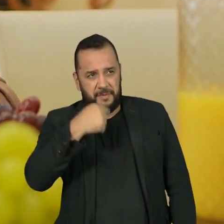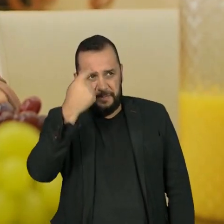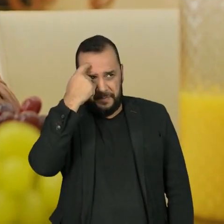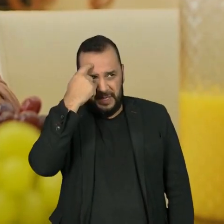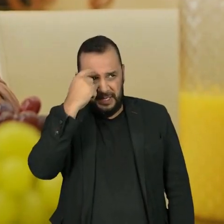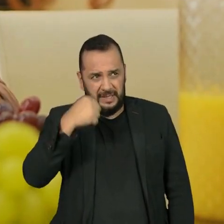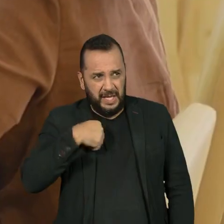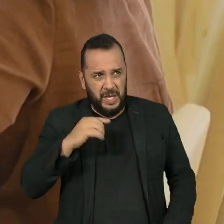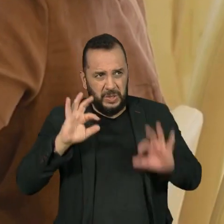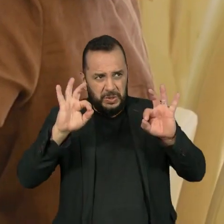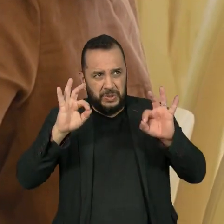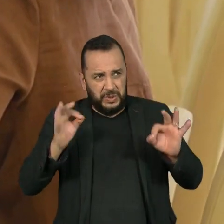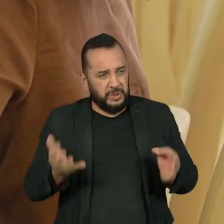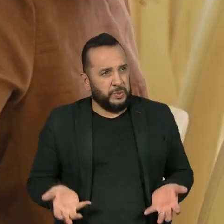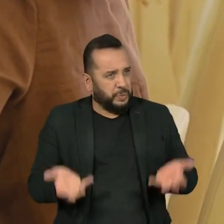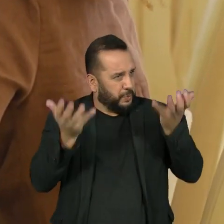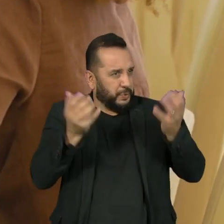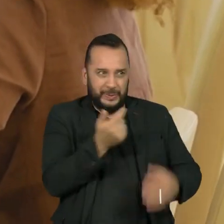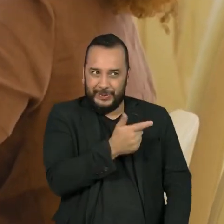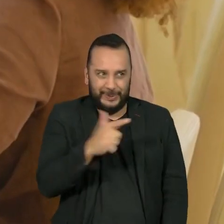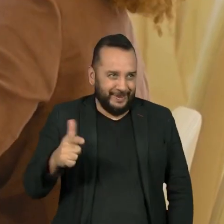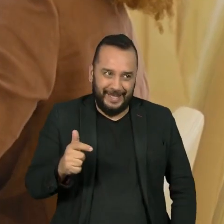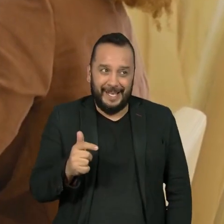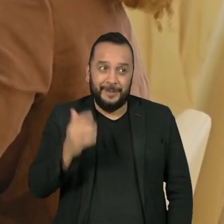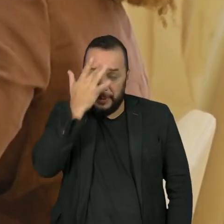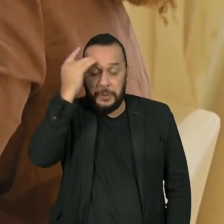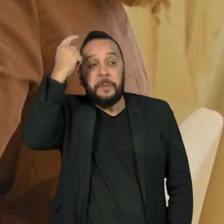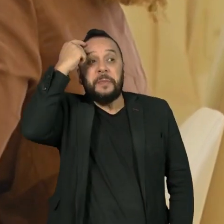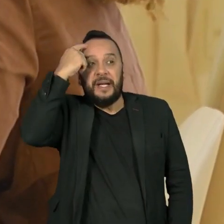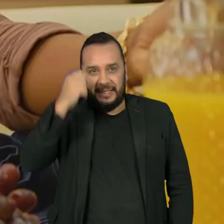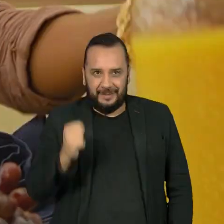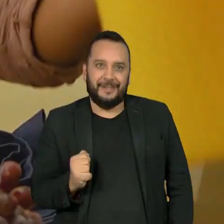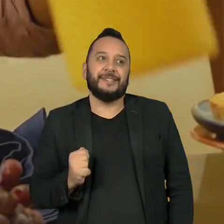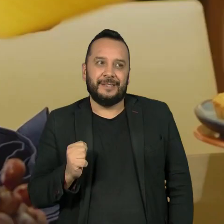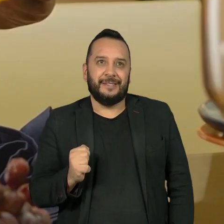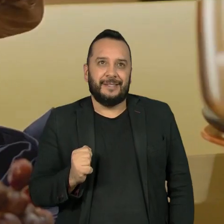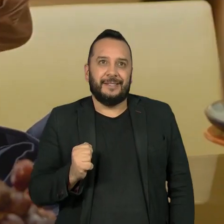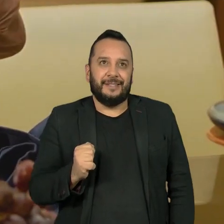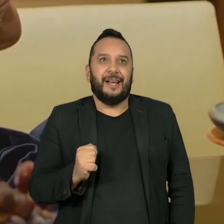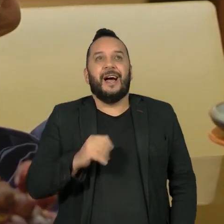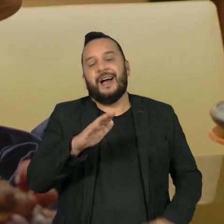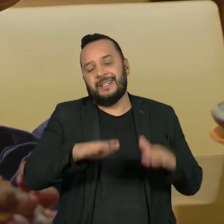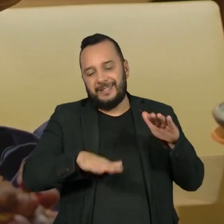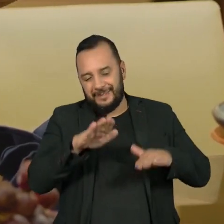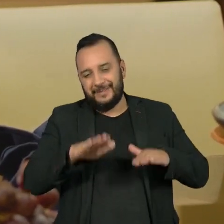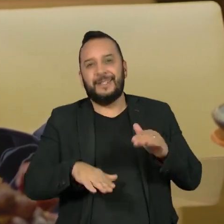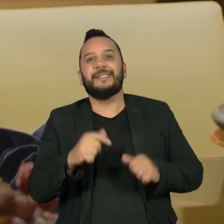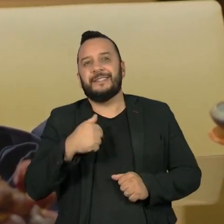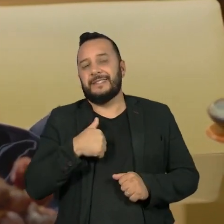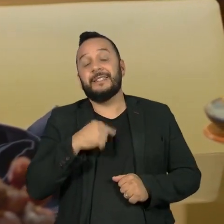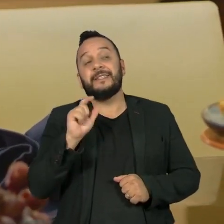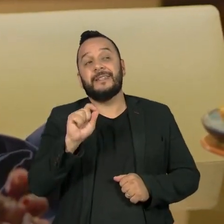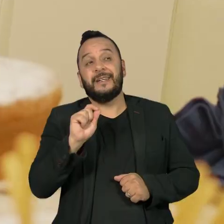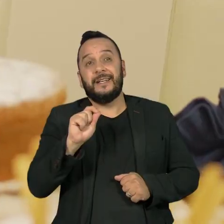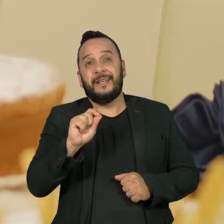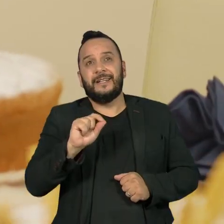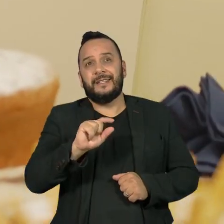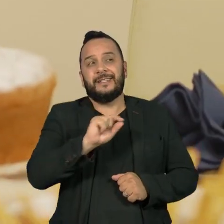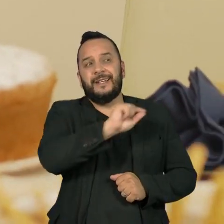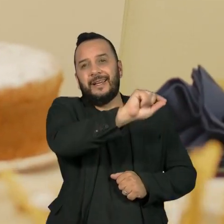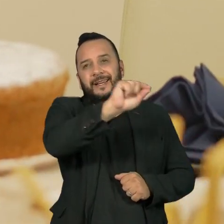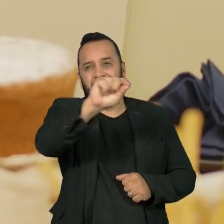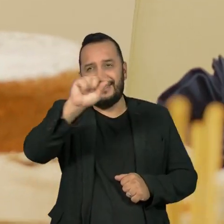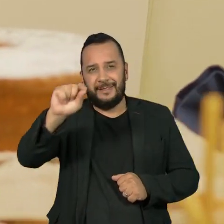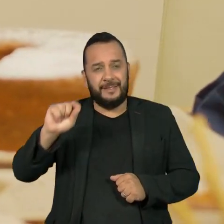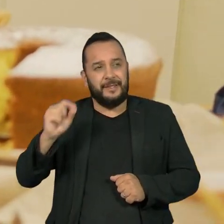espaço como esse. Então, eu tenho a minha competência anulada com muita frequência, porque certamente existe uma pessoa